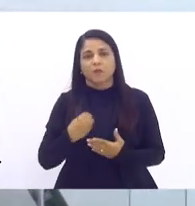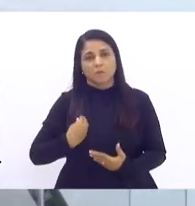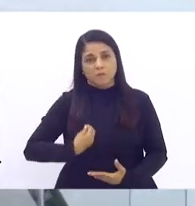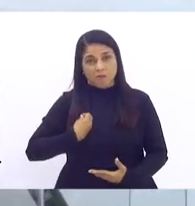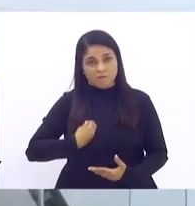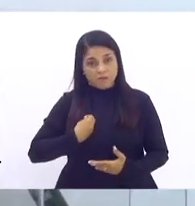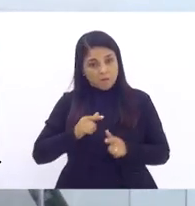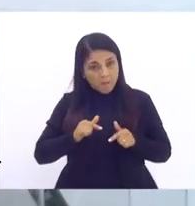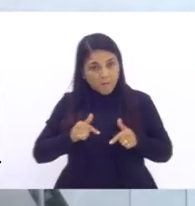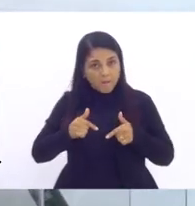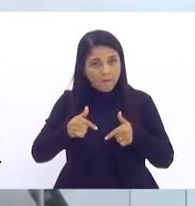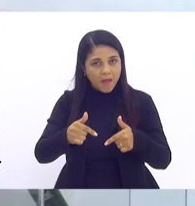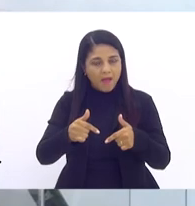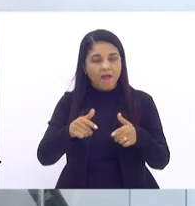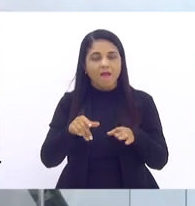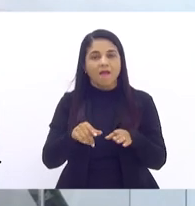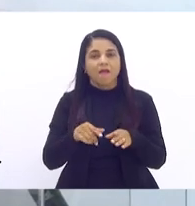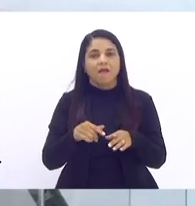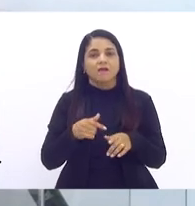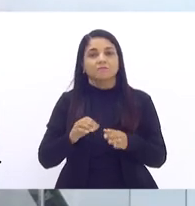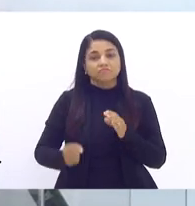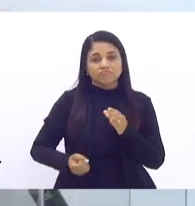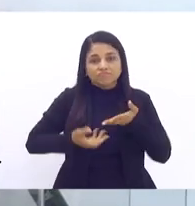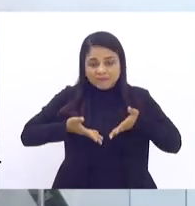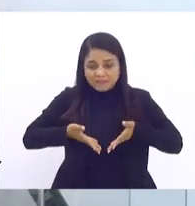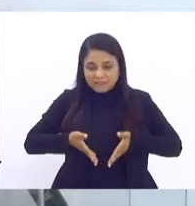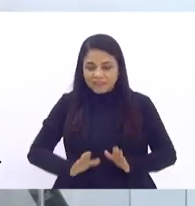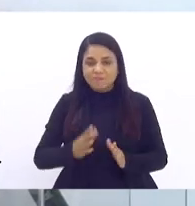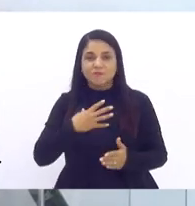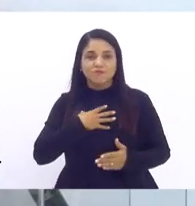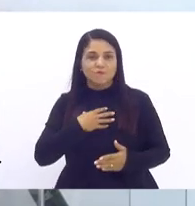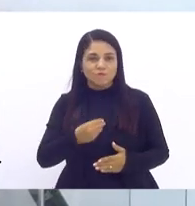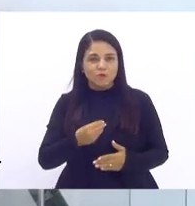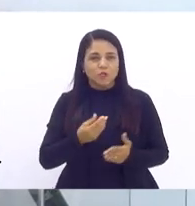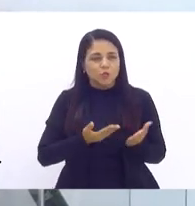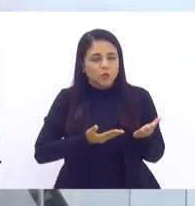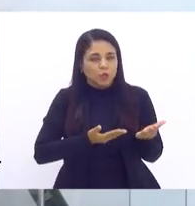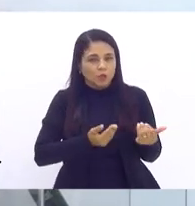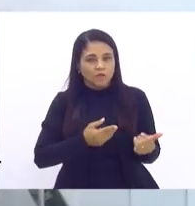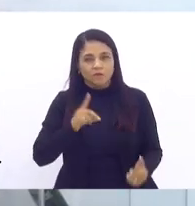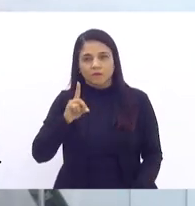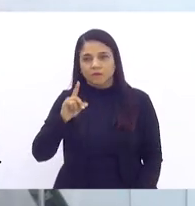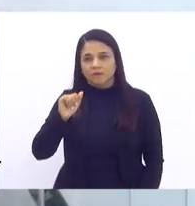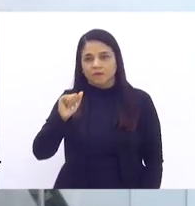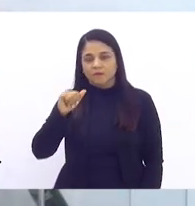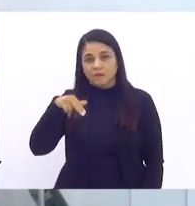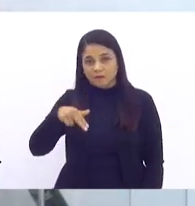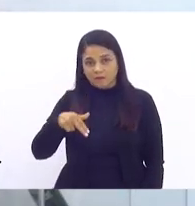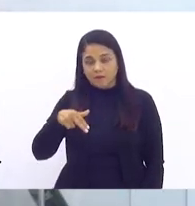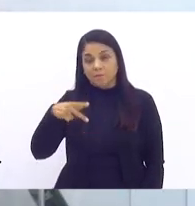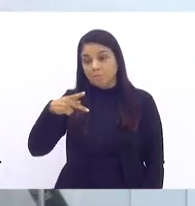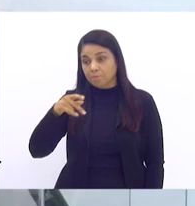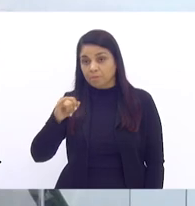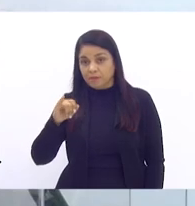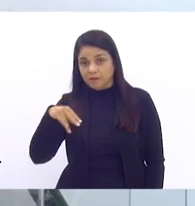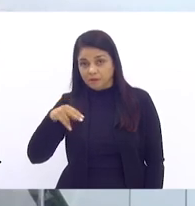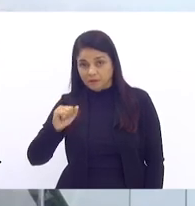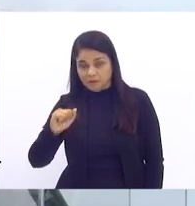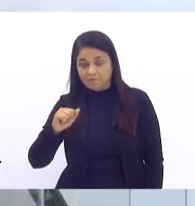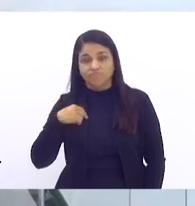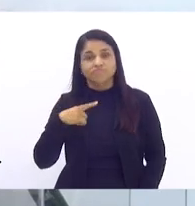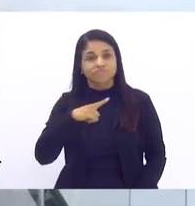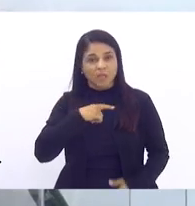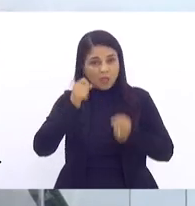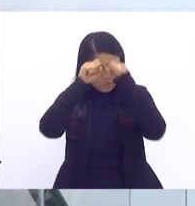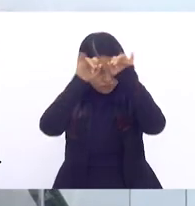vida como ativista começou com o nascimento do meu filho mais novo dayan Saraiva Piana de piano que tem